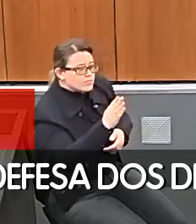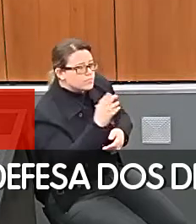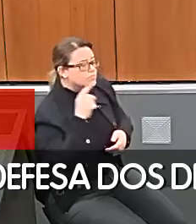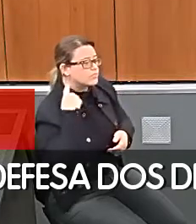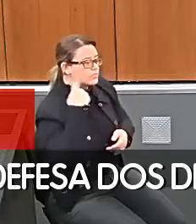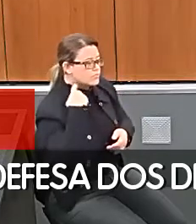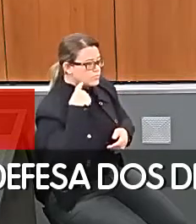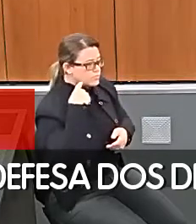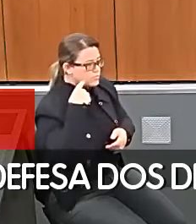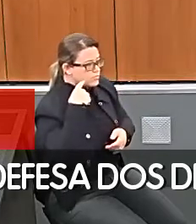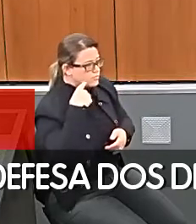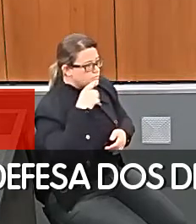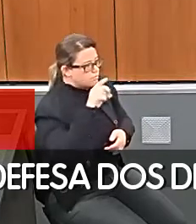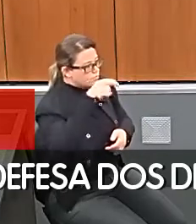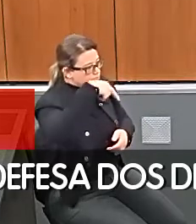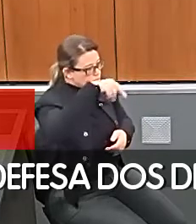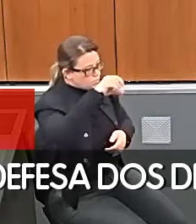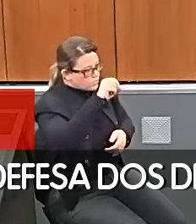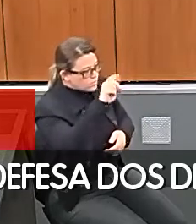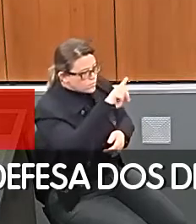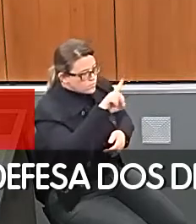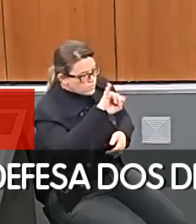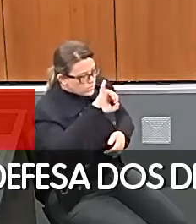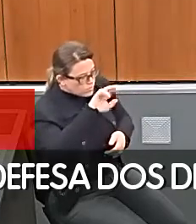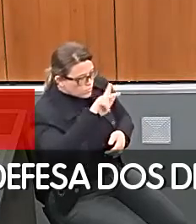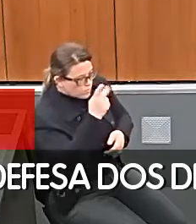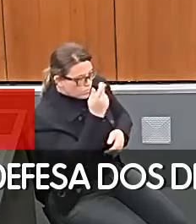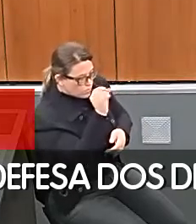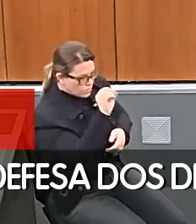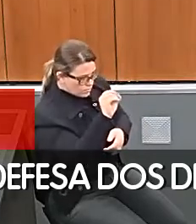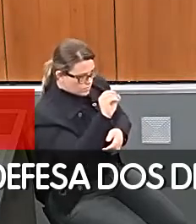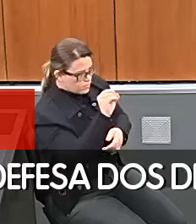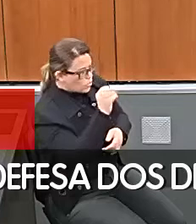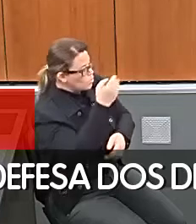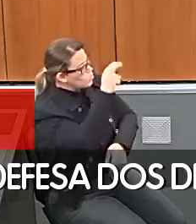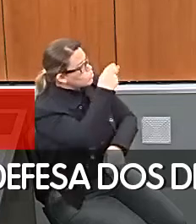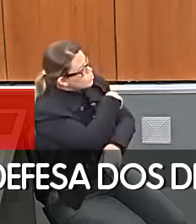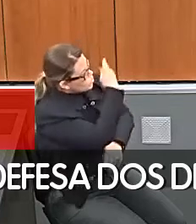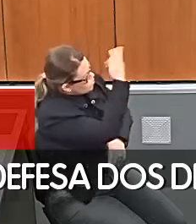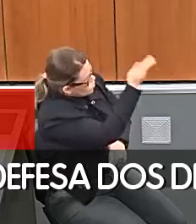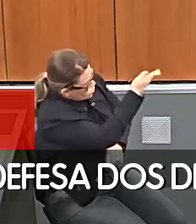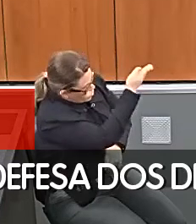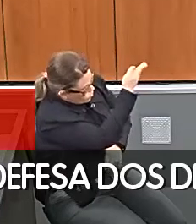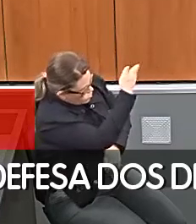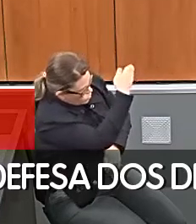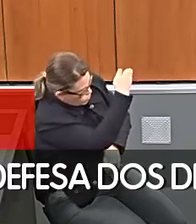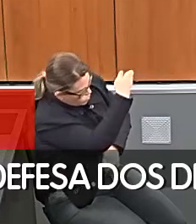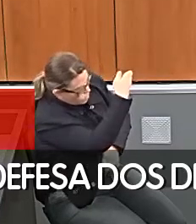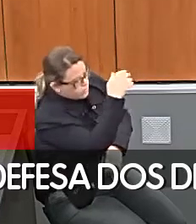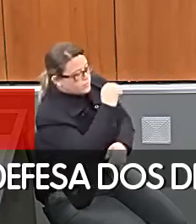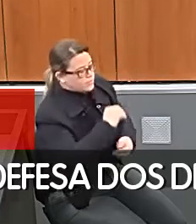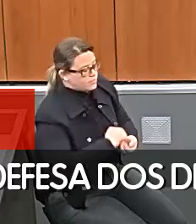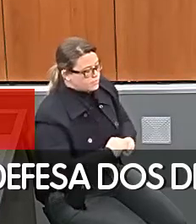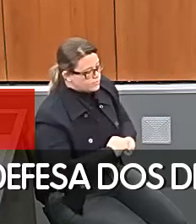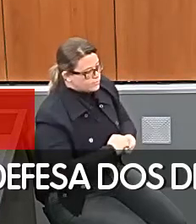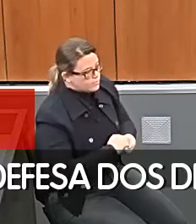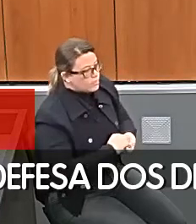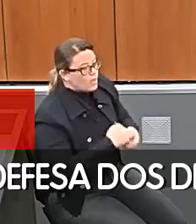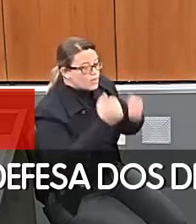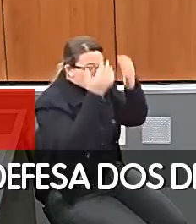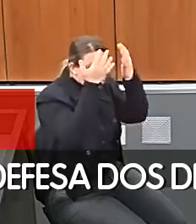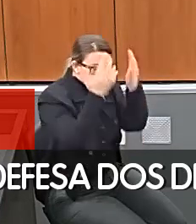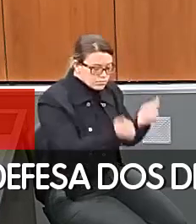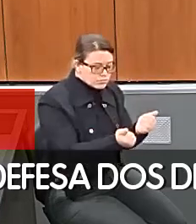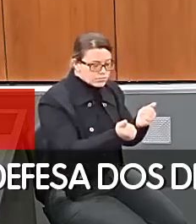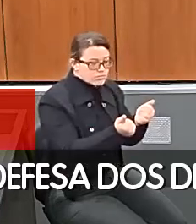deputado Nozinho, aqui à minha esquerda, nós, então, aprovamos o requerimento,